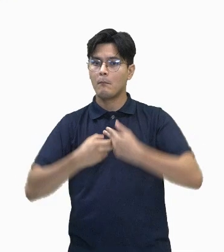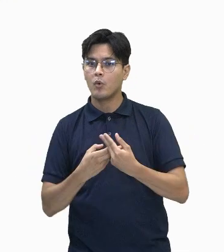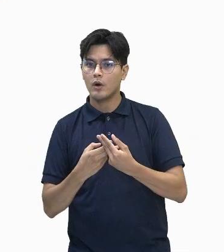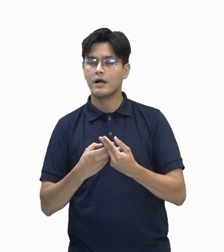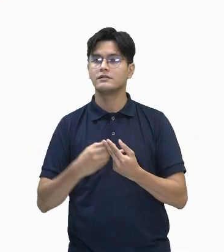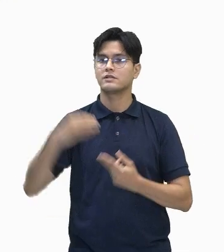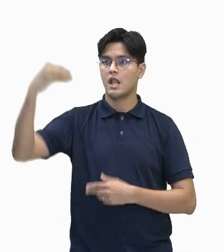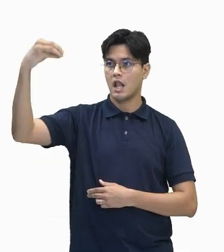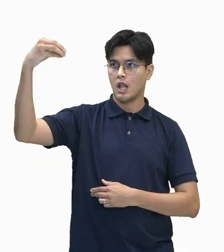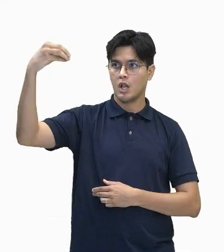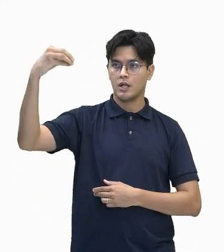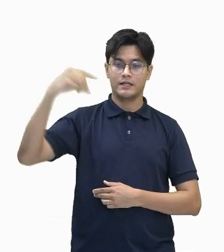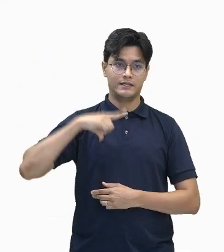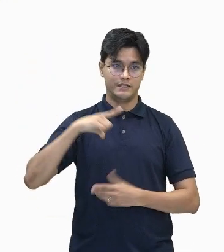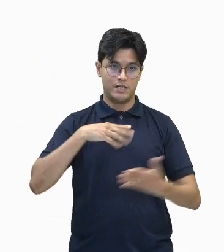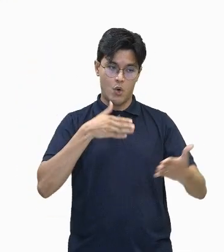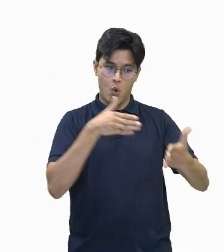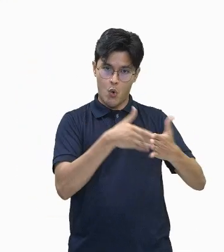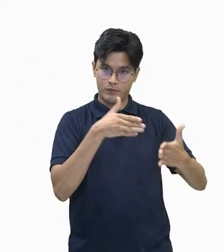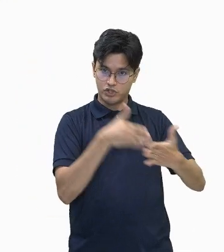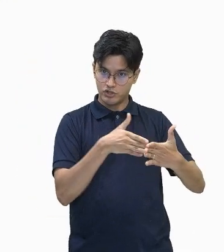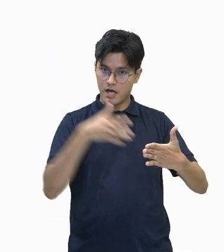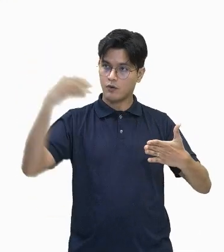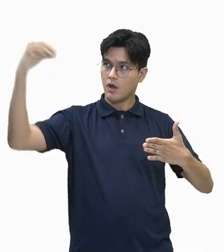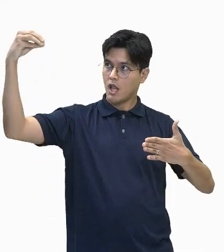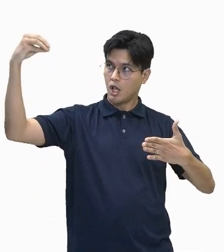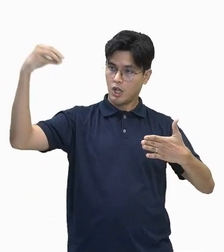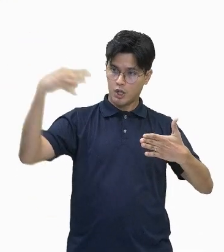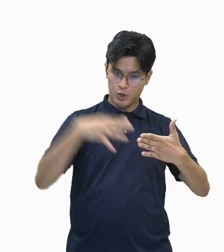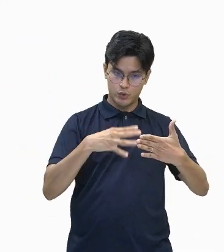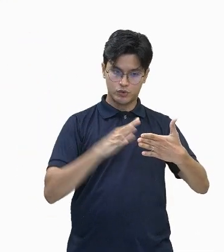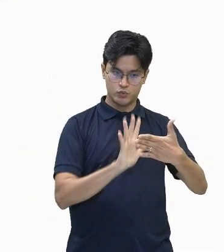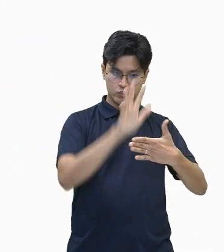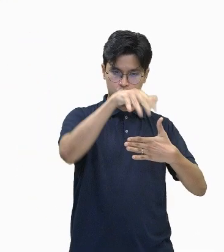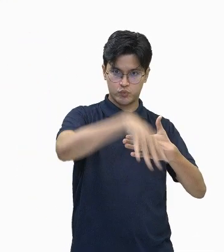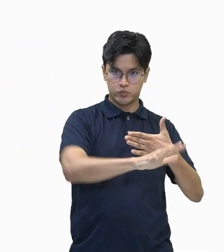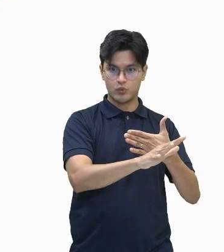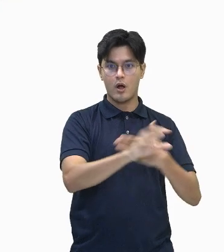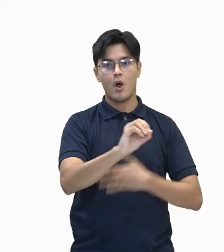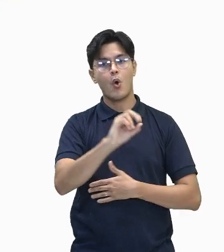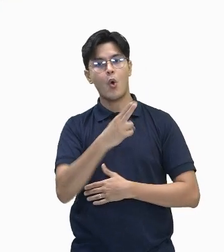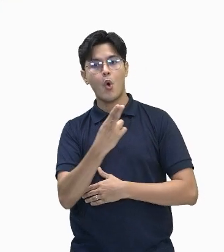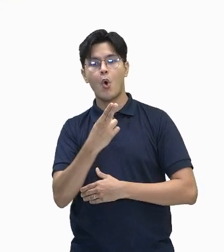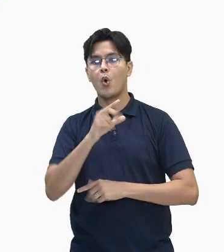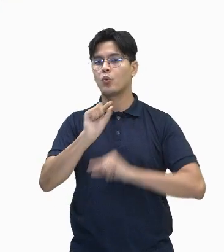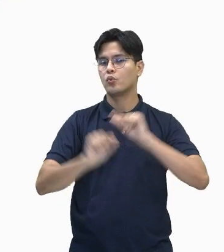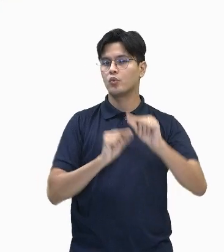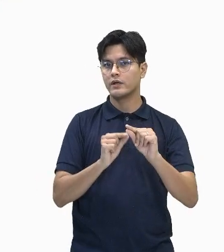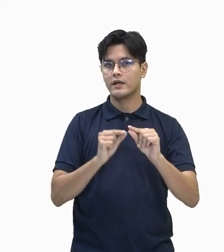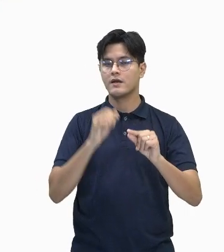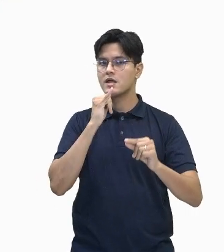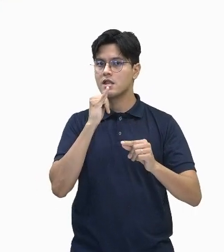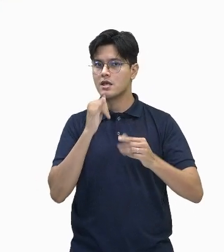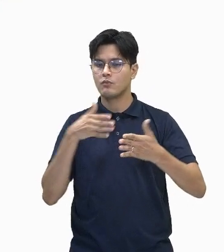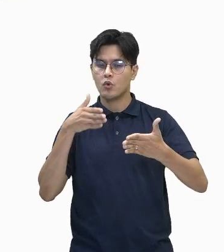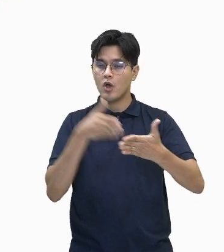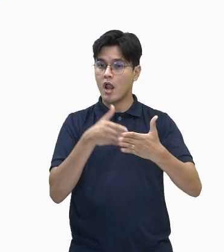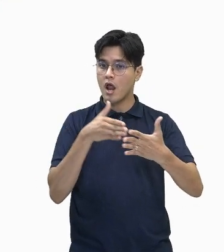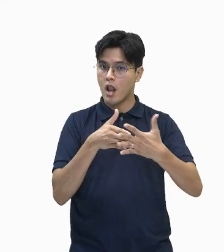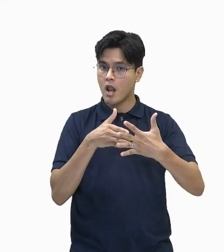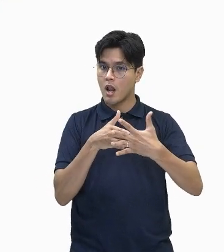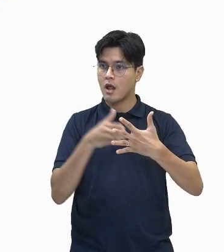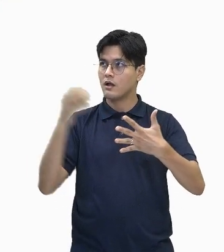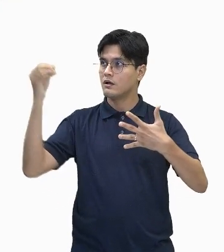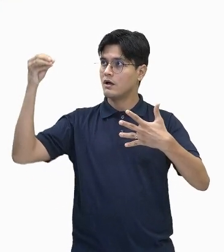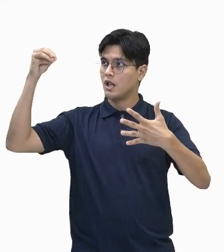contorna obstáculos ou atravessa aberturas, como lá na imagem que você está vendo